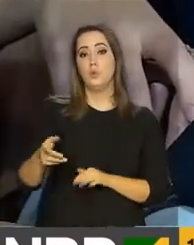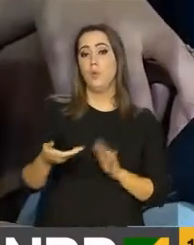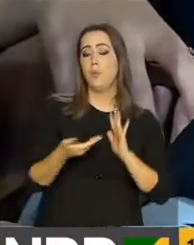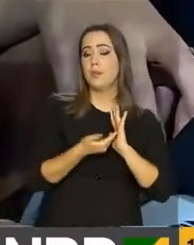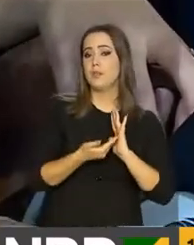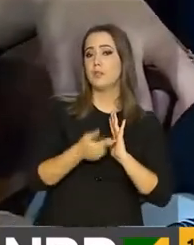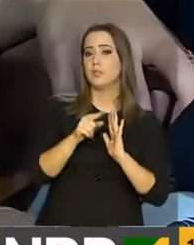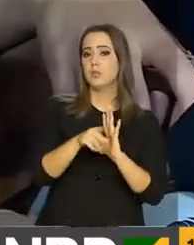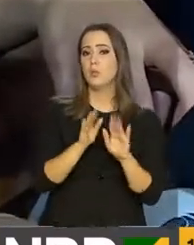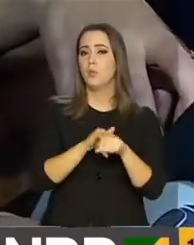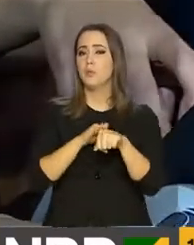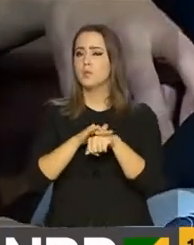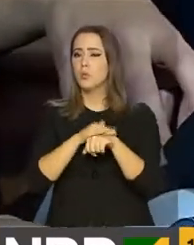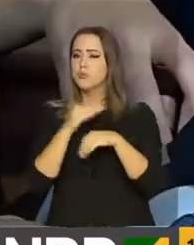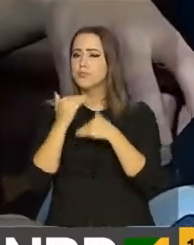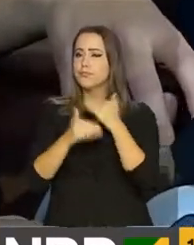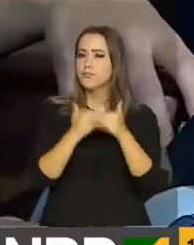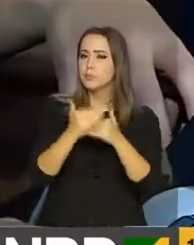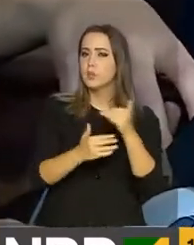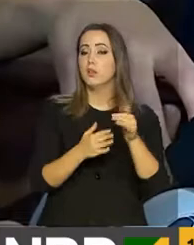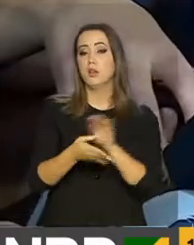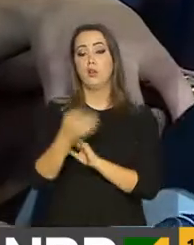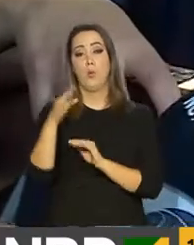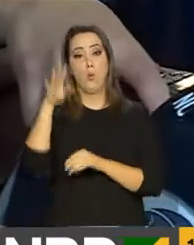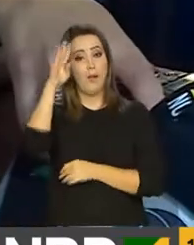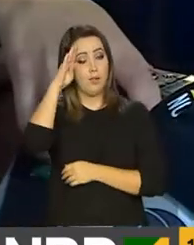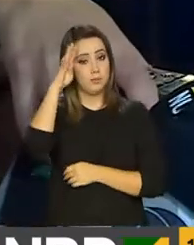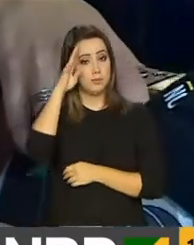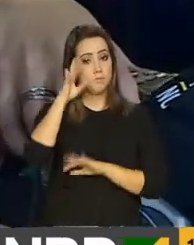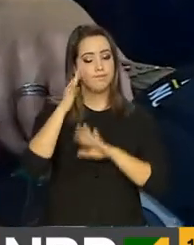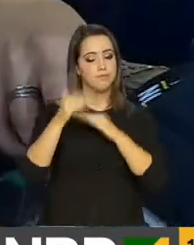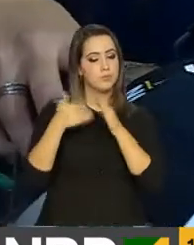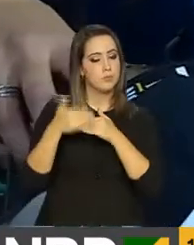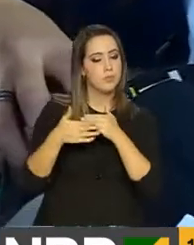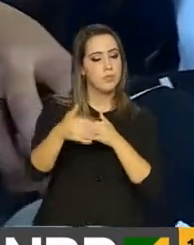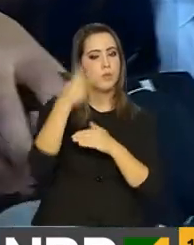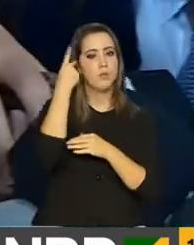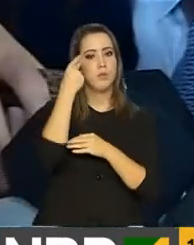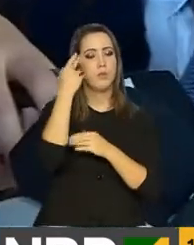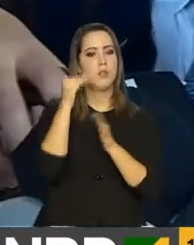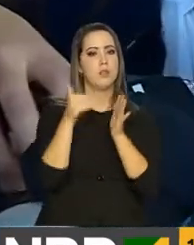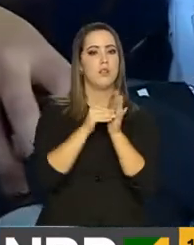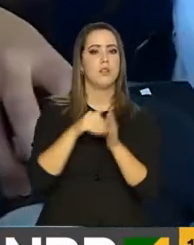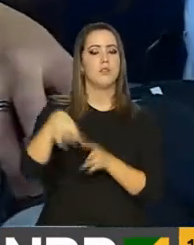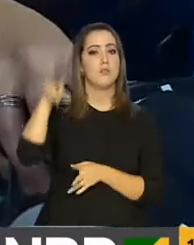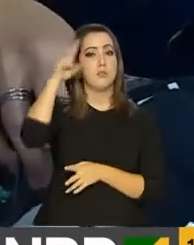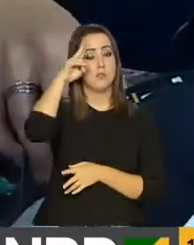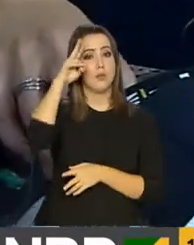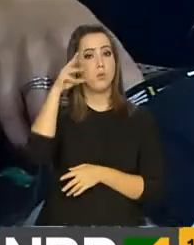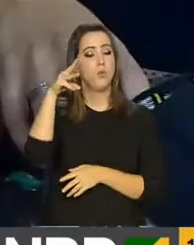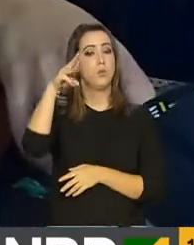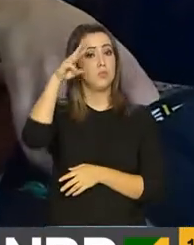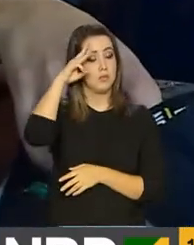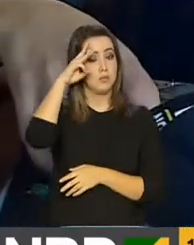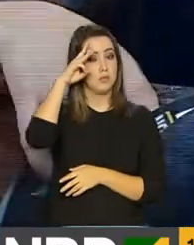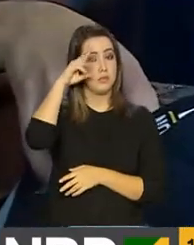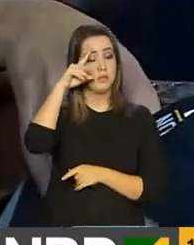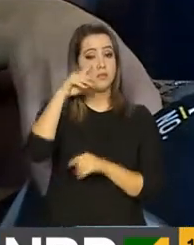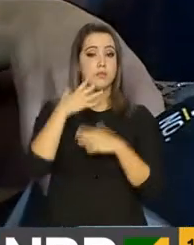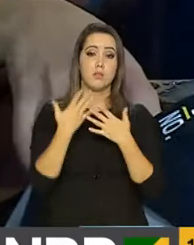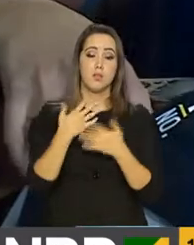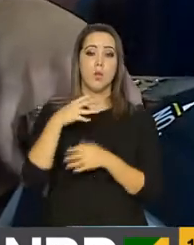resolveu começar a discussão na quarta-feira, seguirá naturalmente até segunda e terça-feira, quem sabe